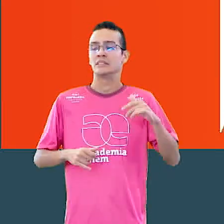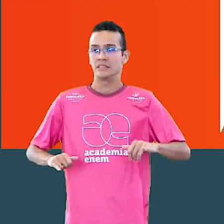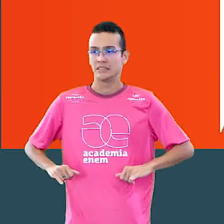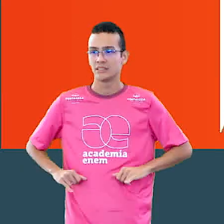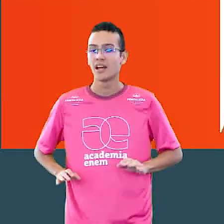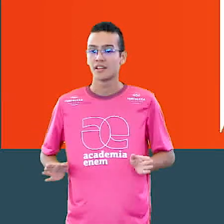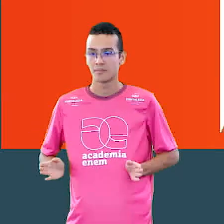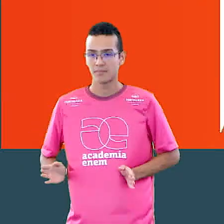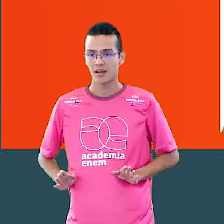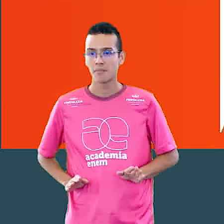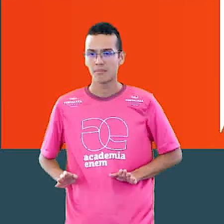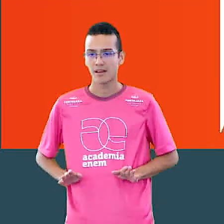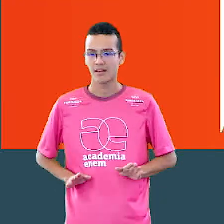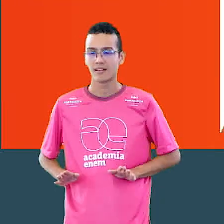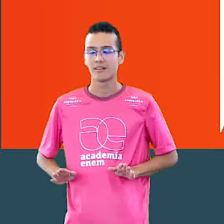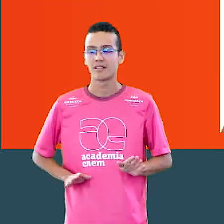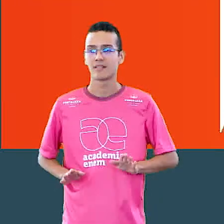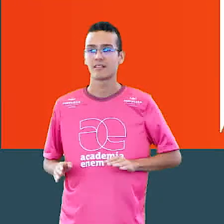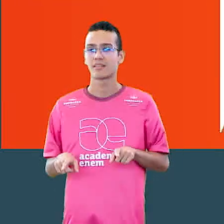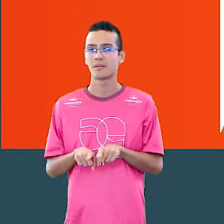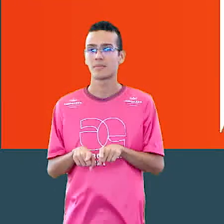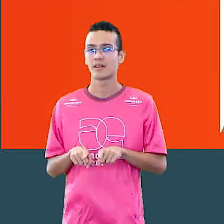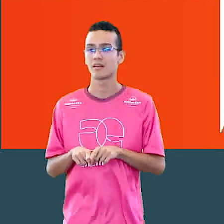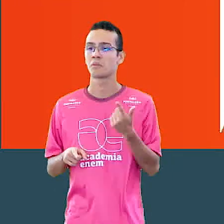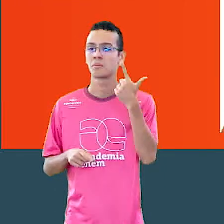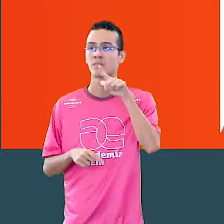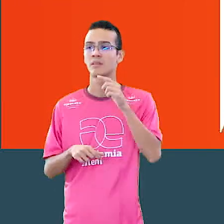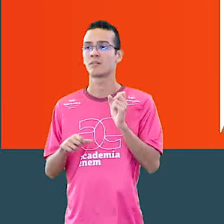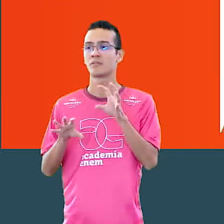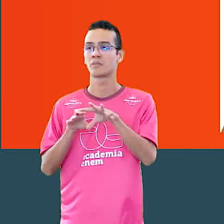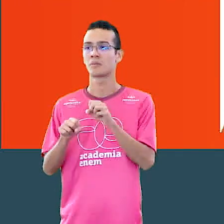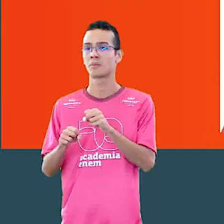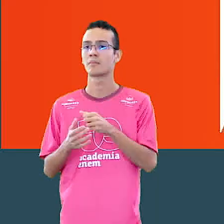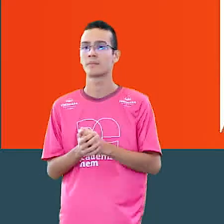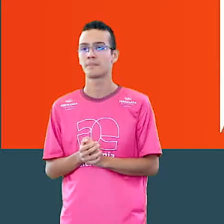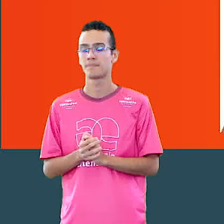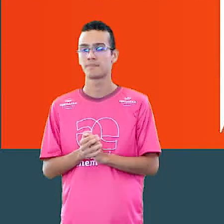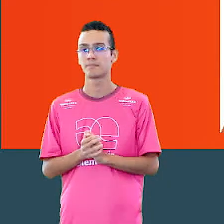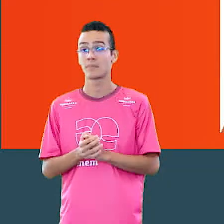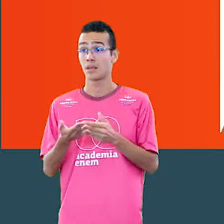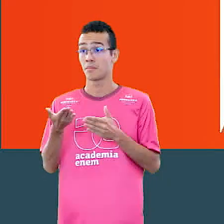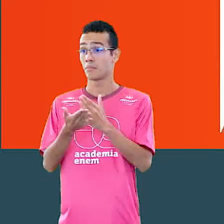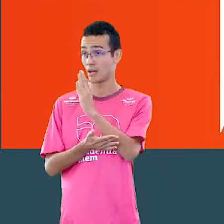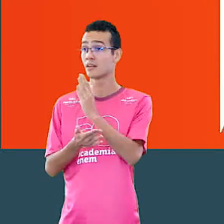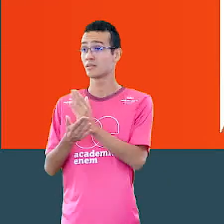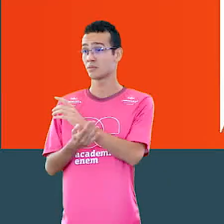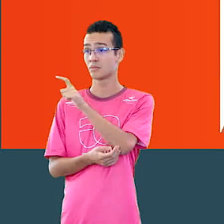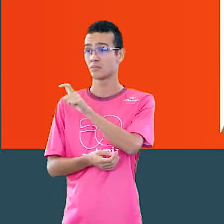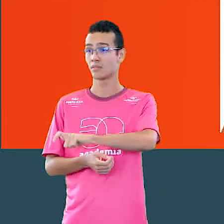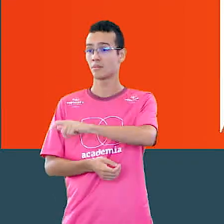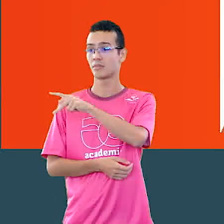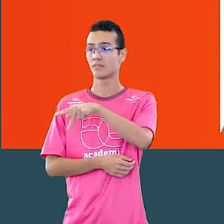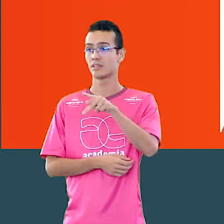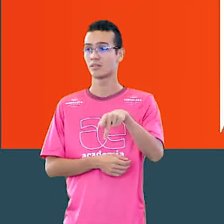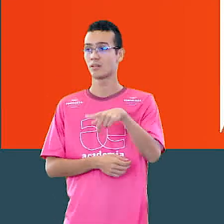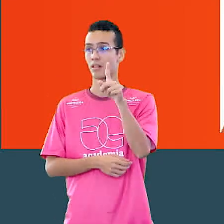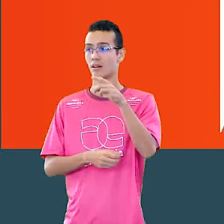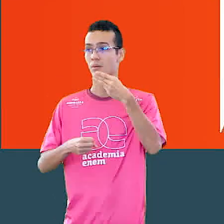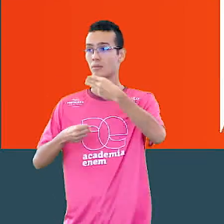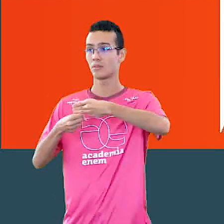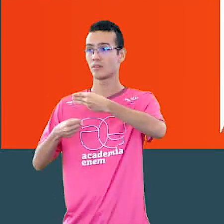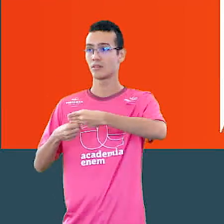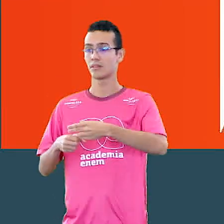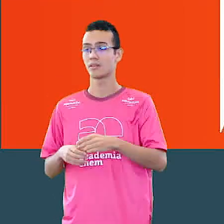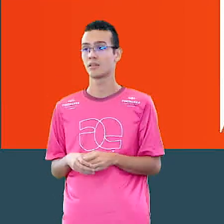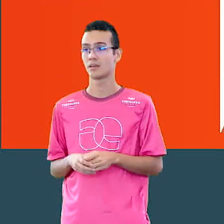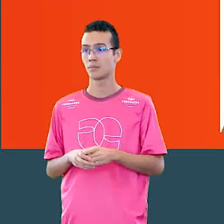concurso no Rio de Janeiro. E passou para o município, para ser professora lá no município. E arrumou a mala e foi para o